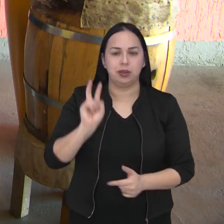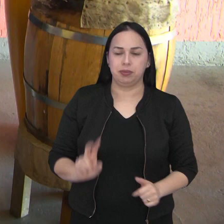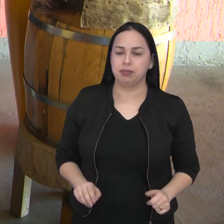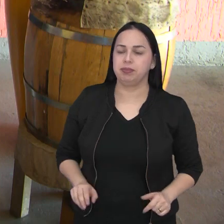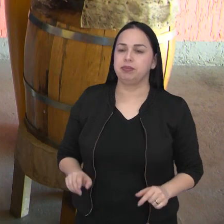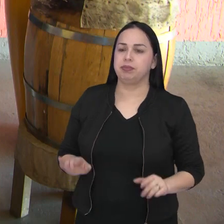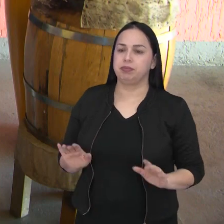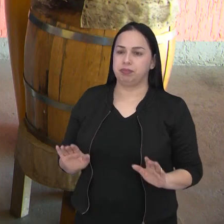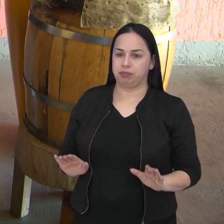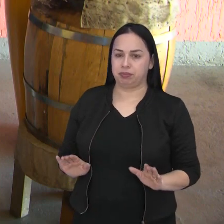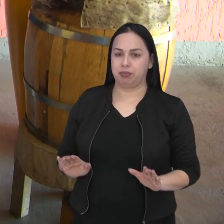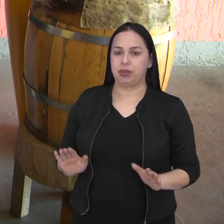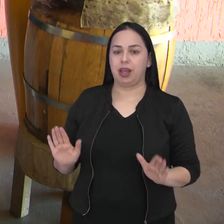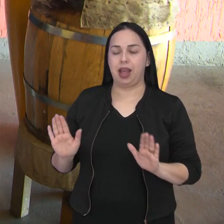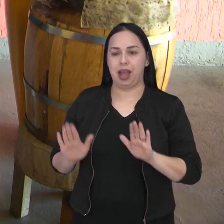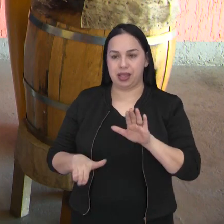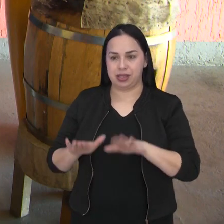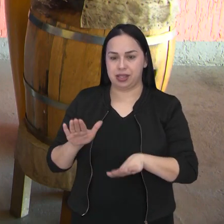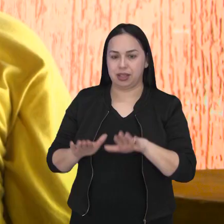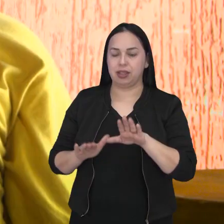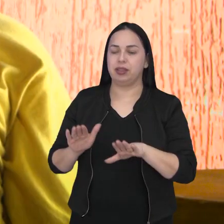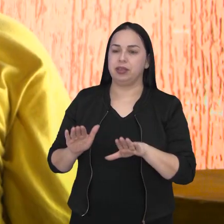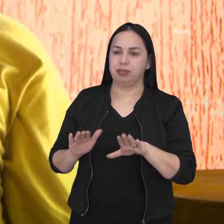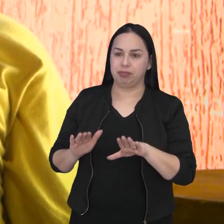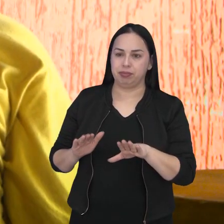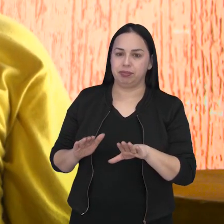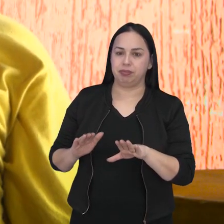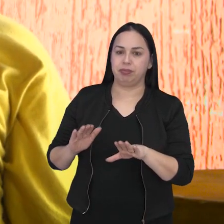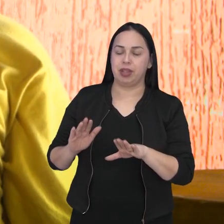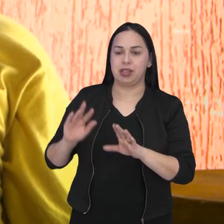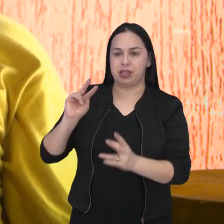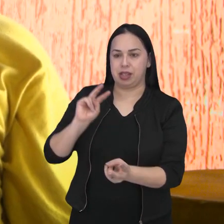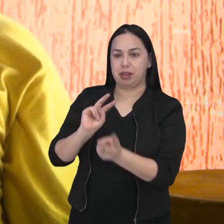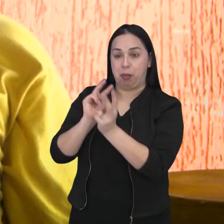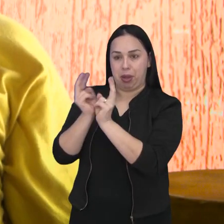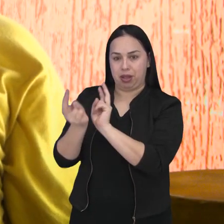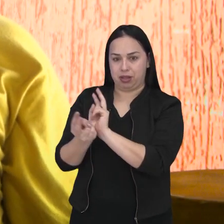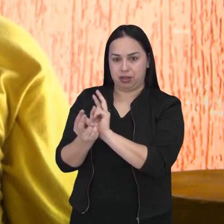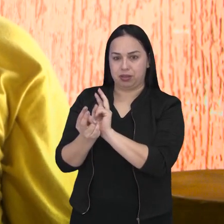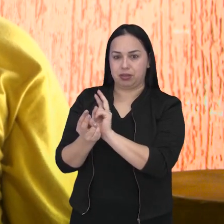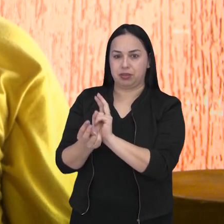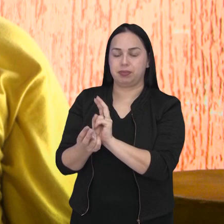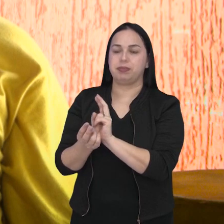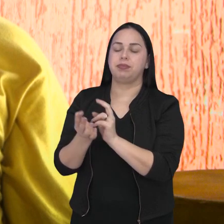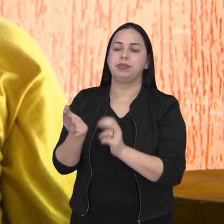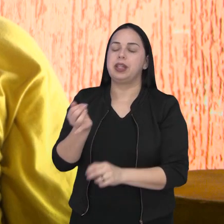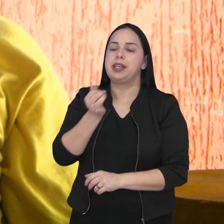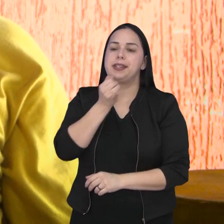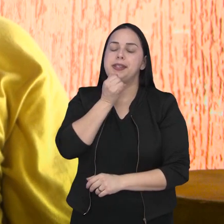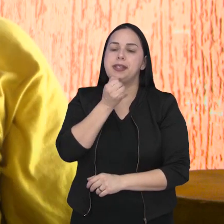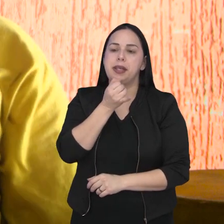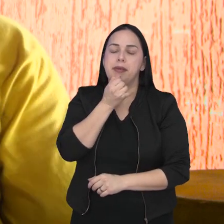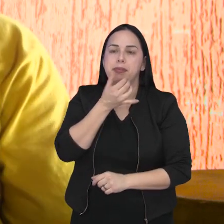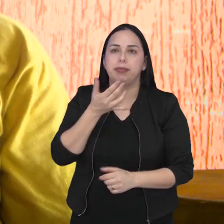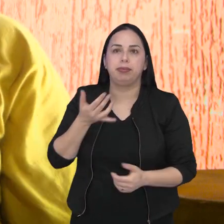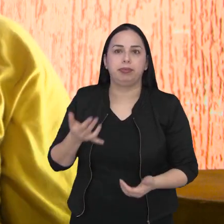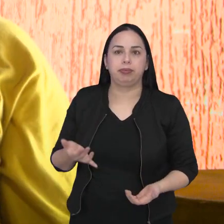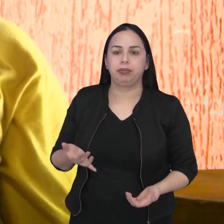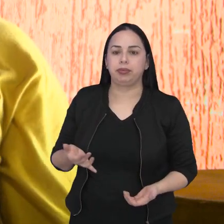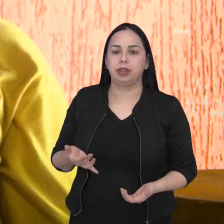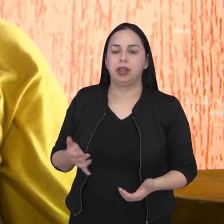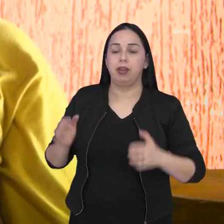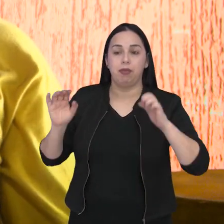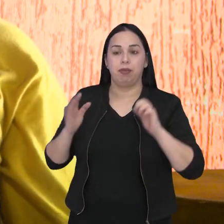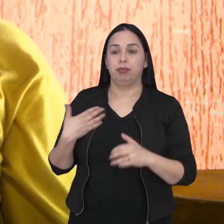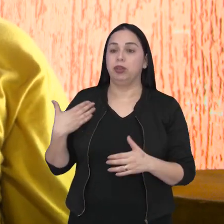pela manifestação cultural mesmo, né? Isso, mas muitas vezes a gente está assim, em roda de jongo, por exemplo, assim, quando a